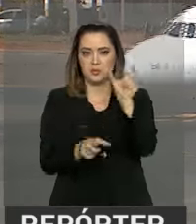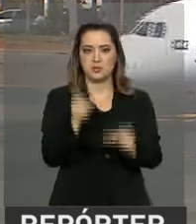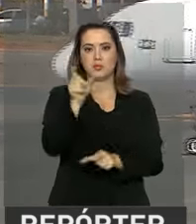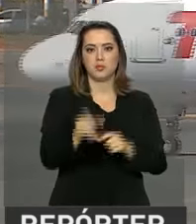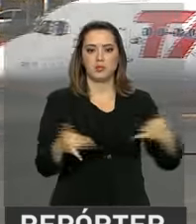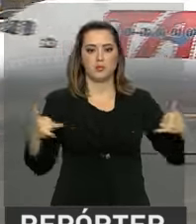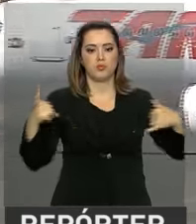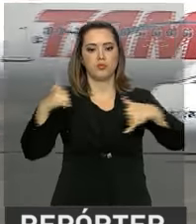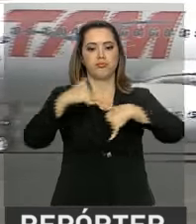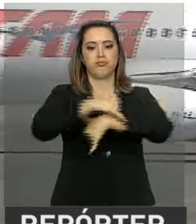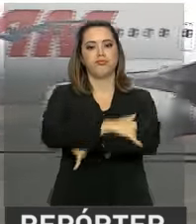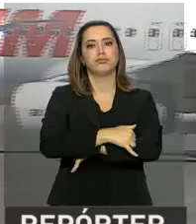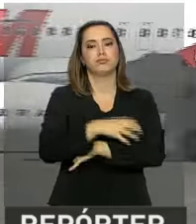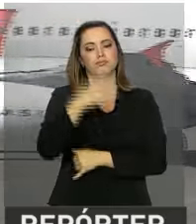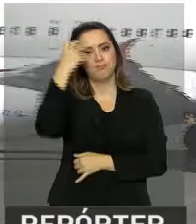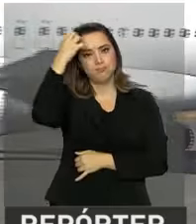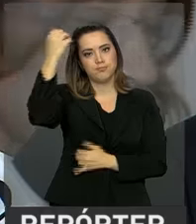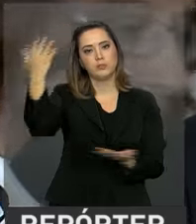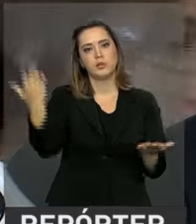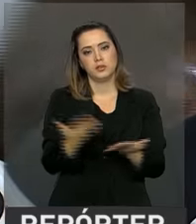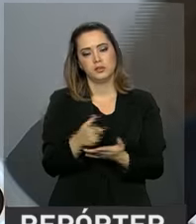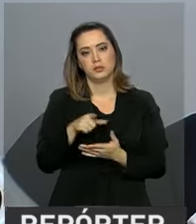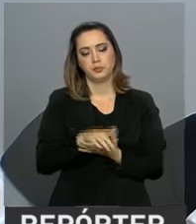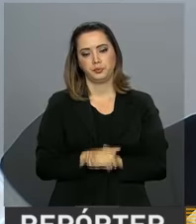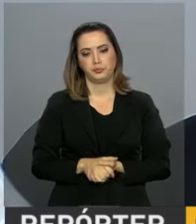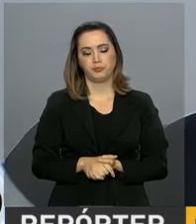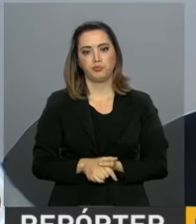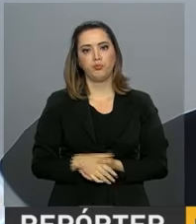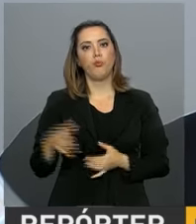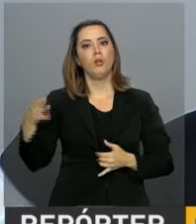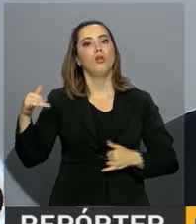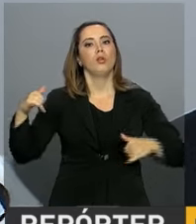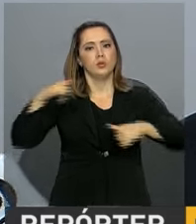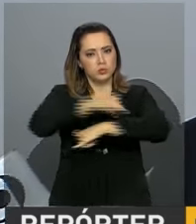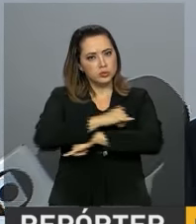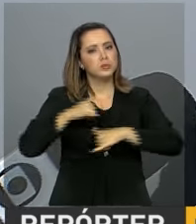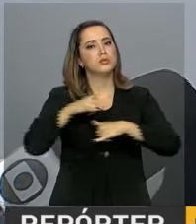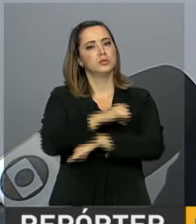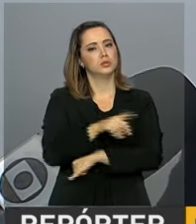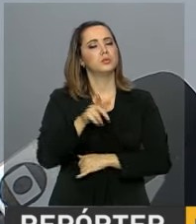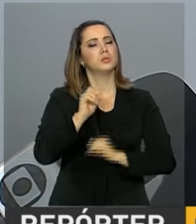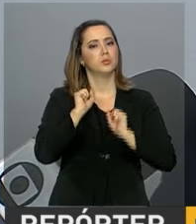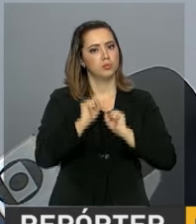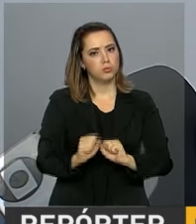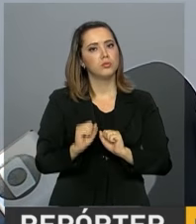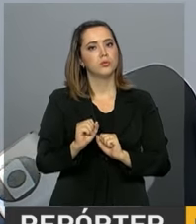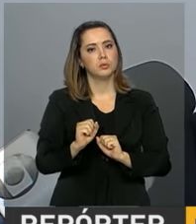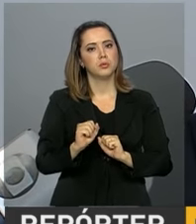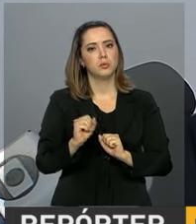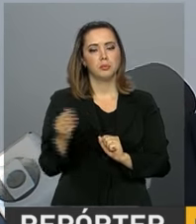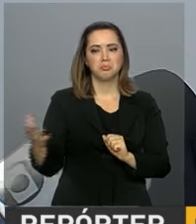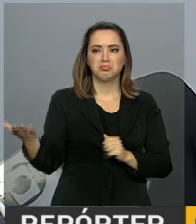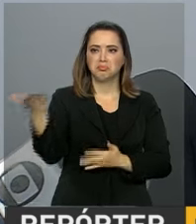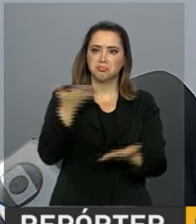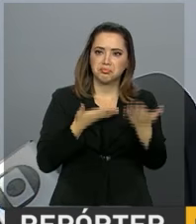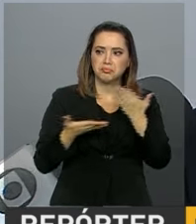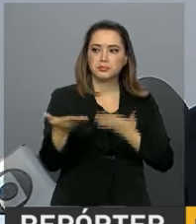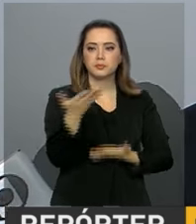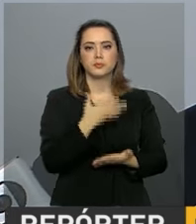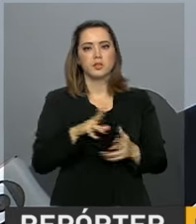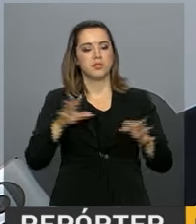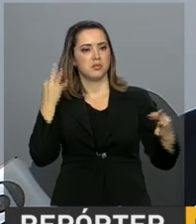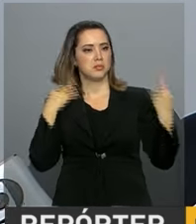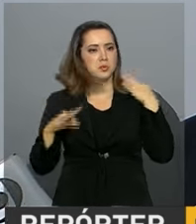os mais usados durante as Olimpíadas. A aviação civil brasileira, os aeroportos brasileiros estão preparados para receber, né,